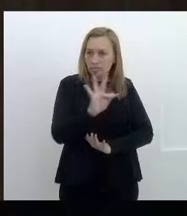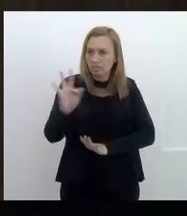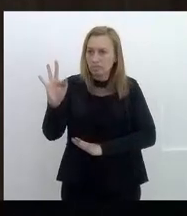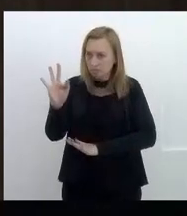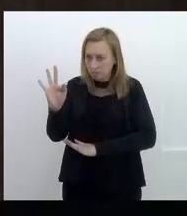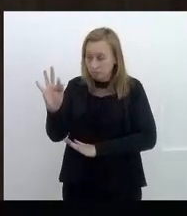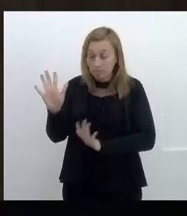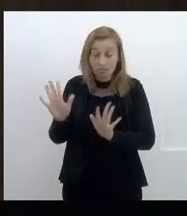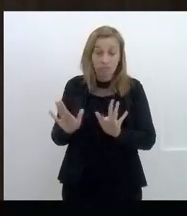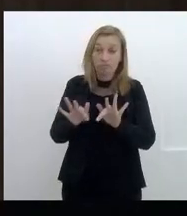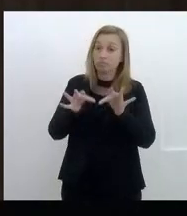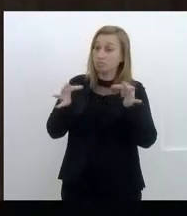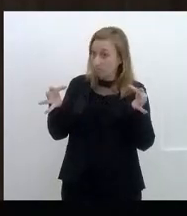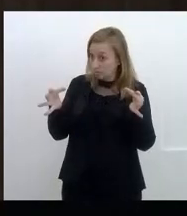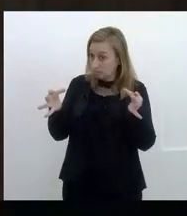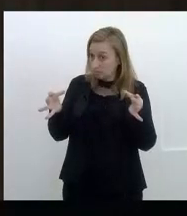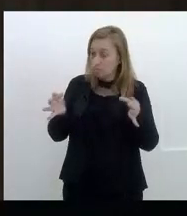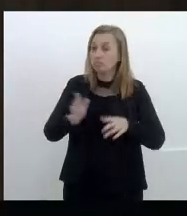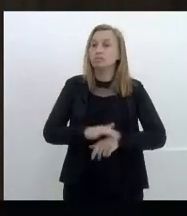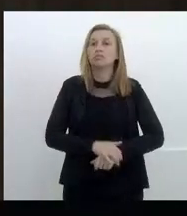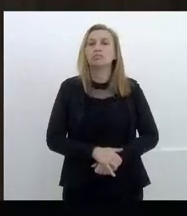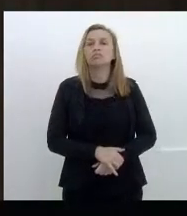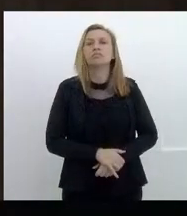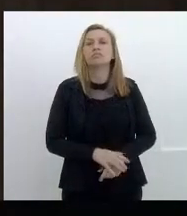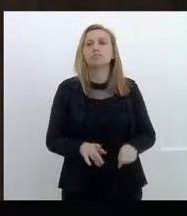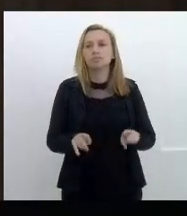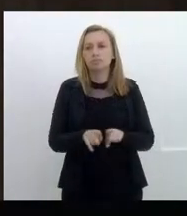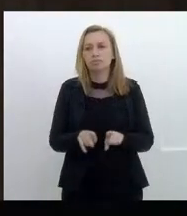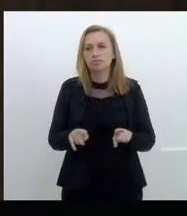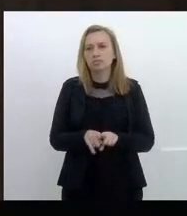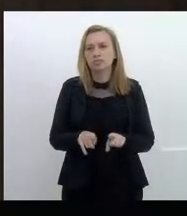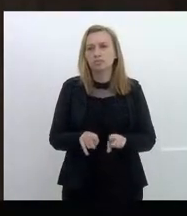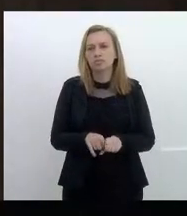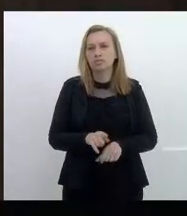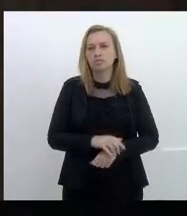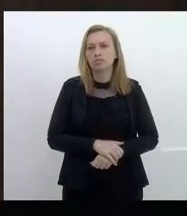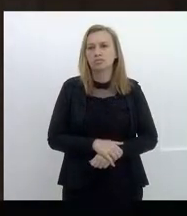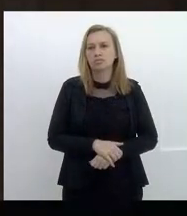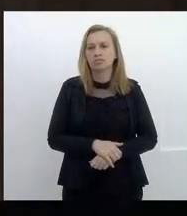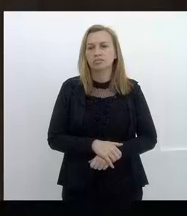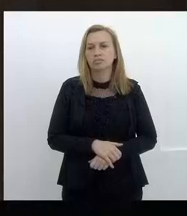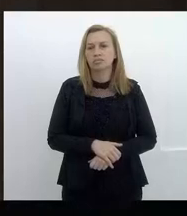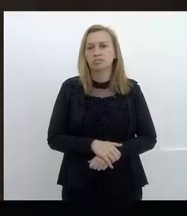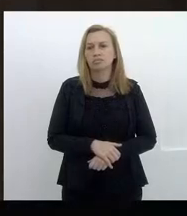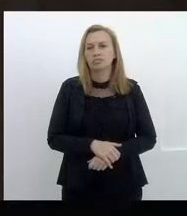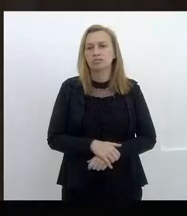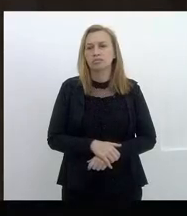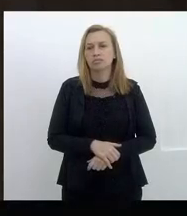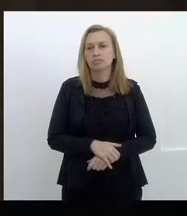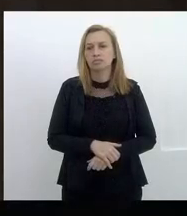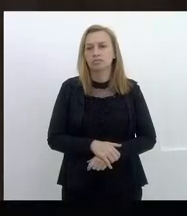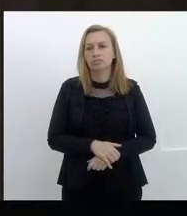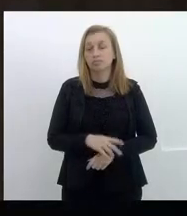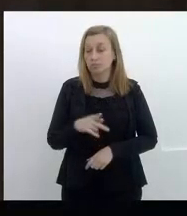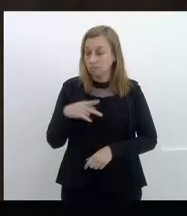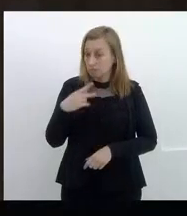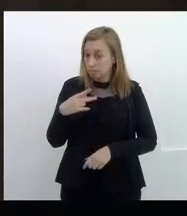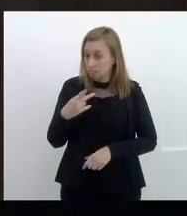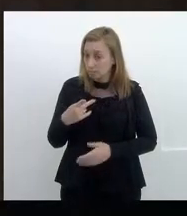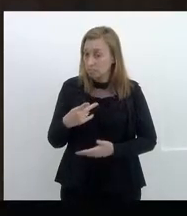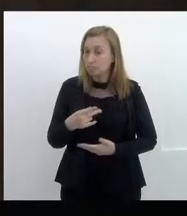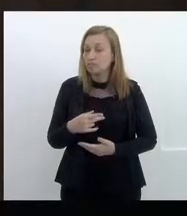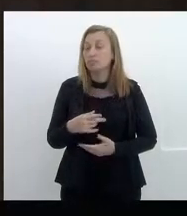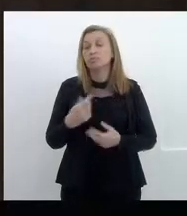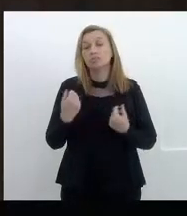síntese muito simples e portanto essa premissa eu exorto que